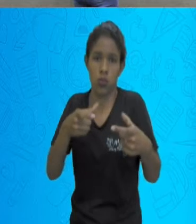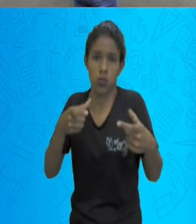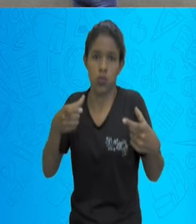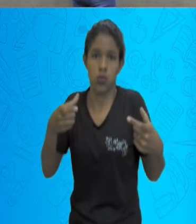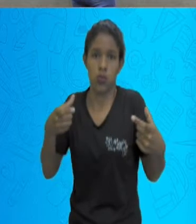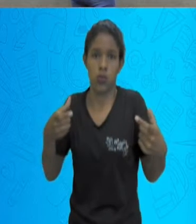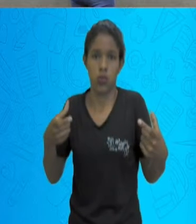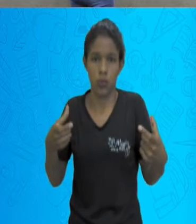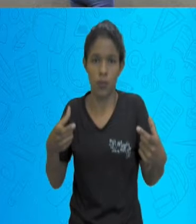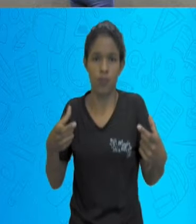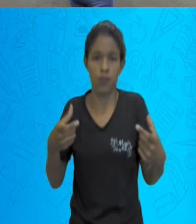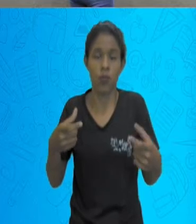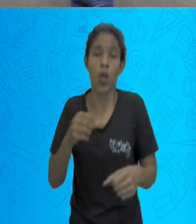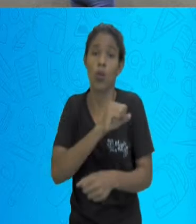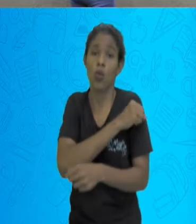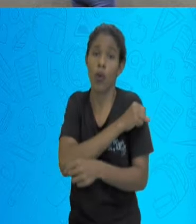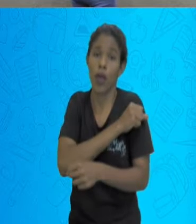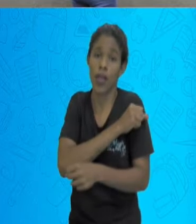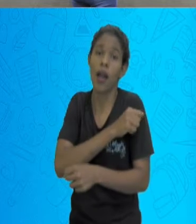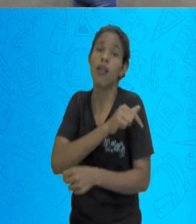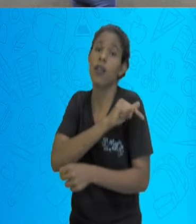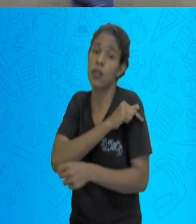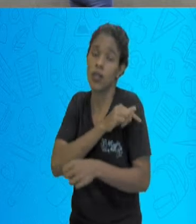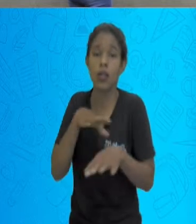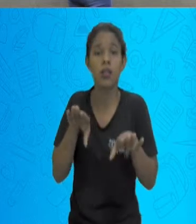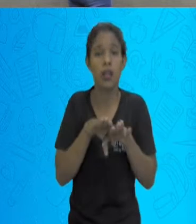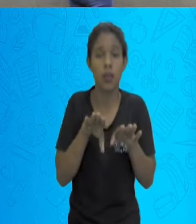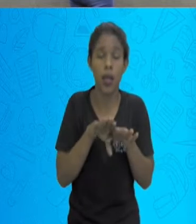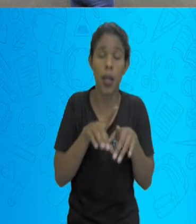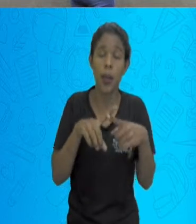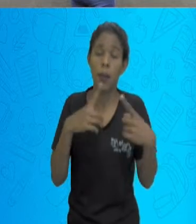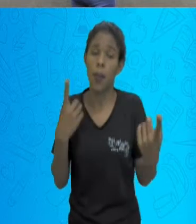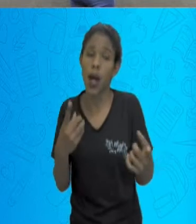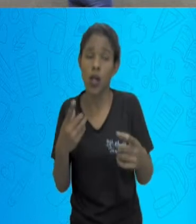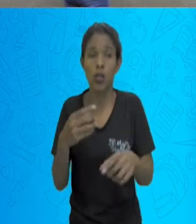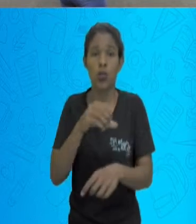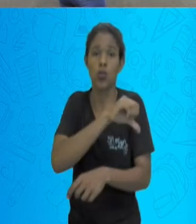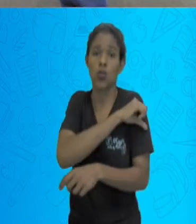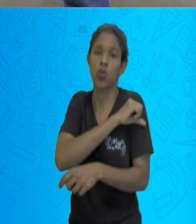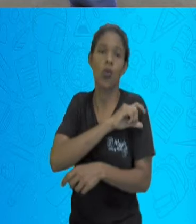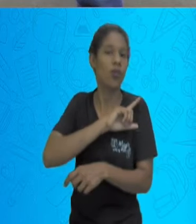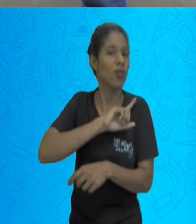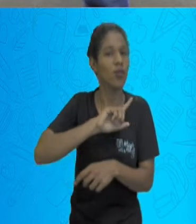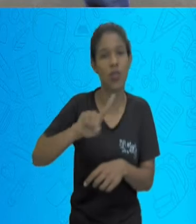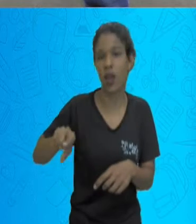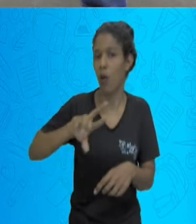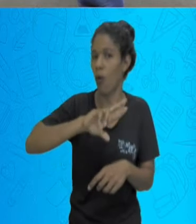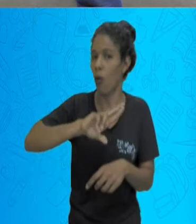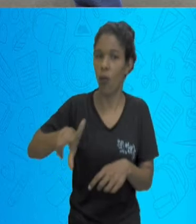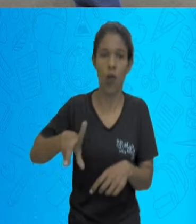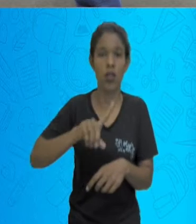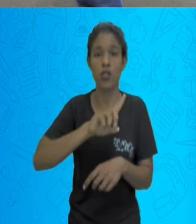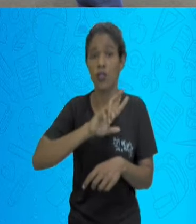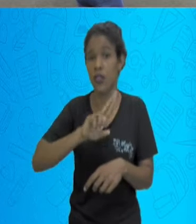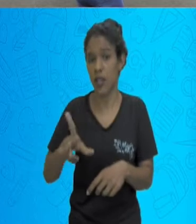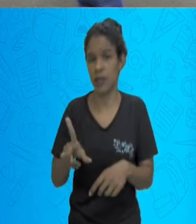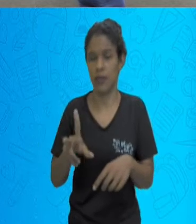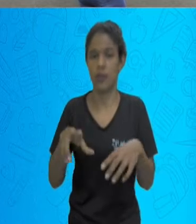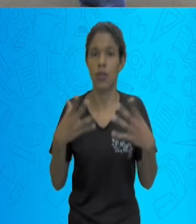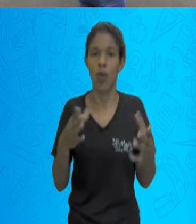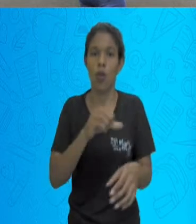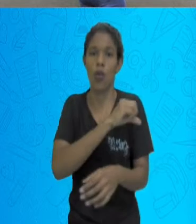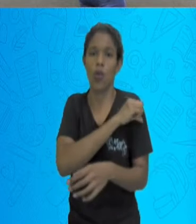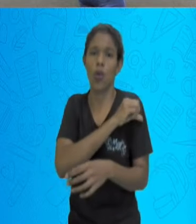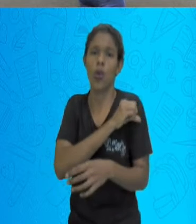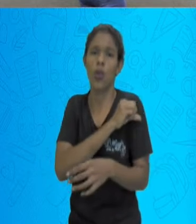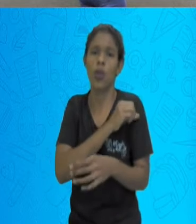7º ano. No 9º ano, não. De 2008 a 2009 se estabilizou. No 9º ano passou-se